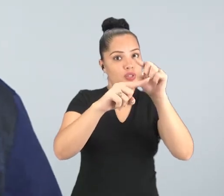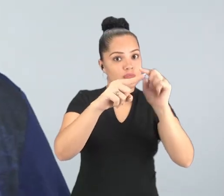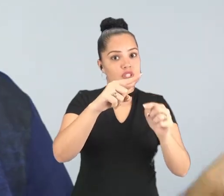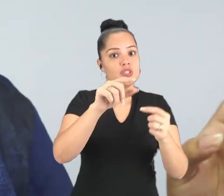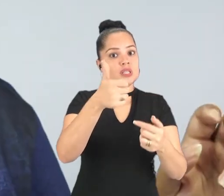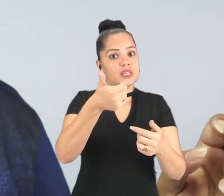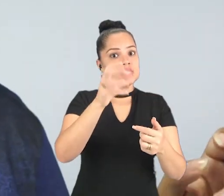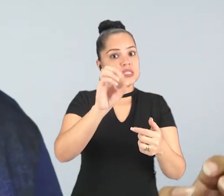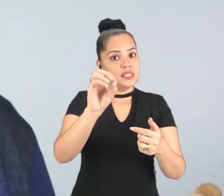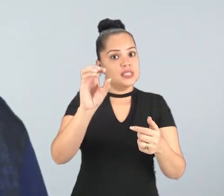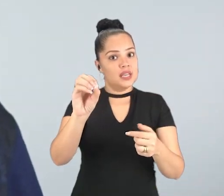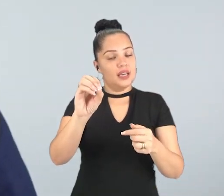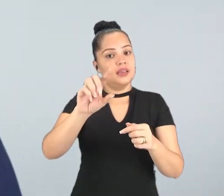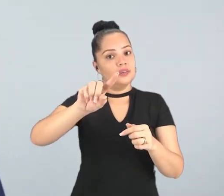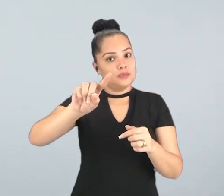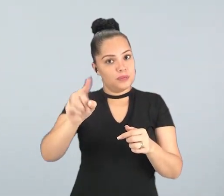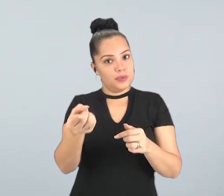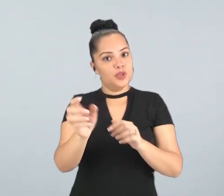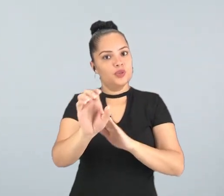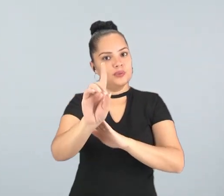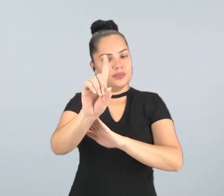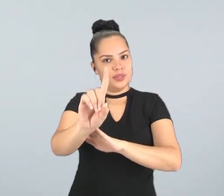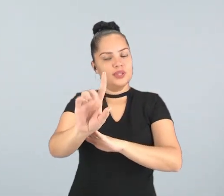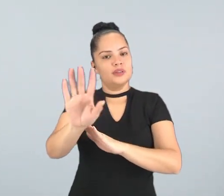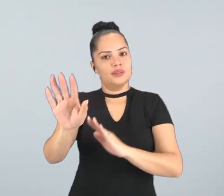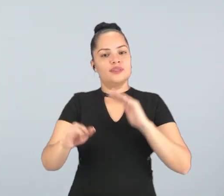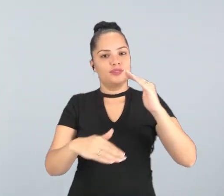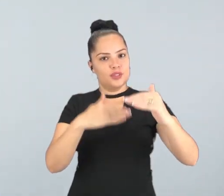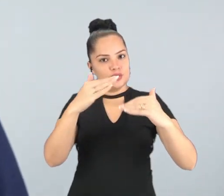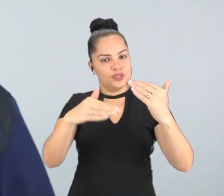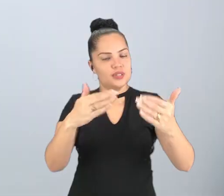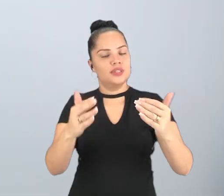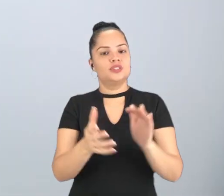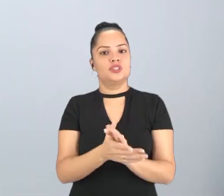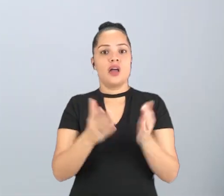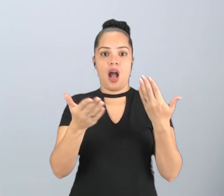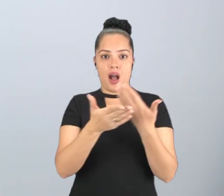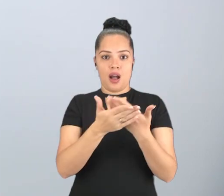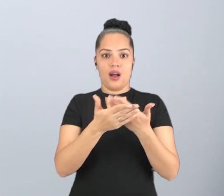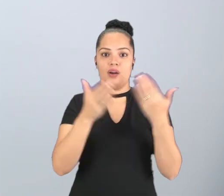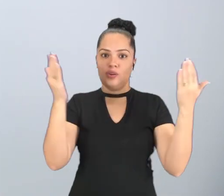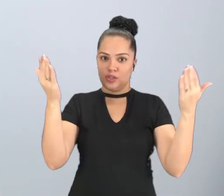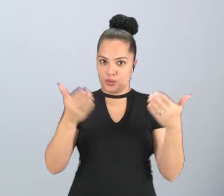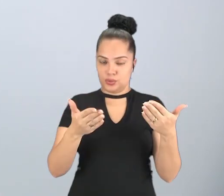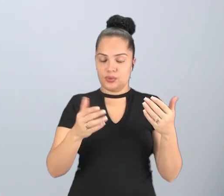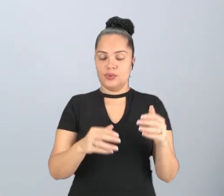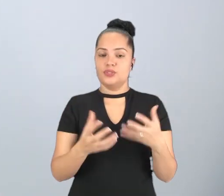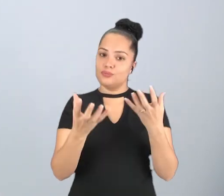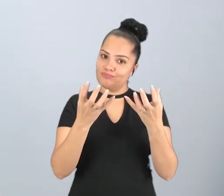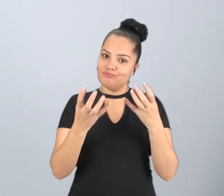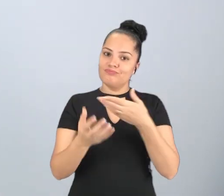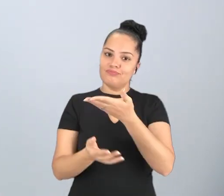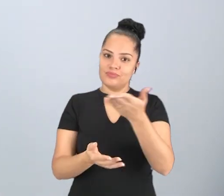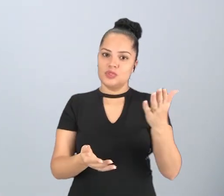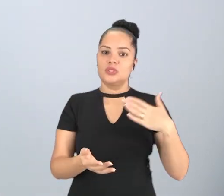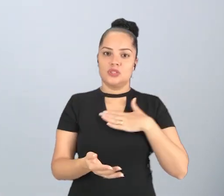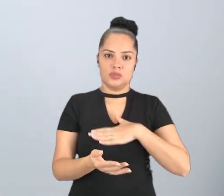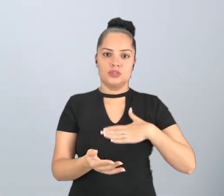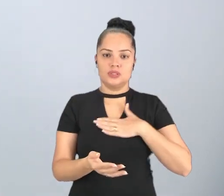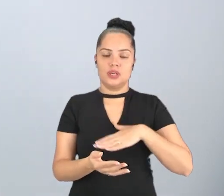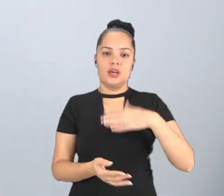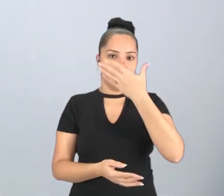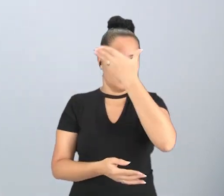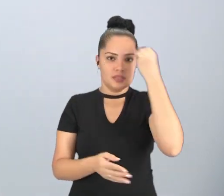1000, 3 casas e assim por diante. Beleza? Então, pessoal, essa foi a aula de hoje. Eu espero que tenham gostado. Não